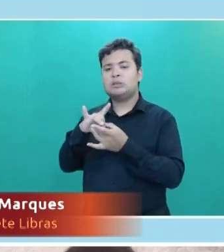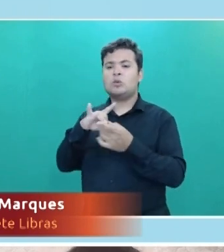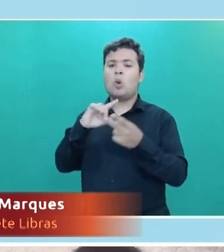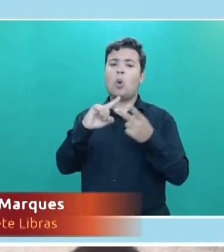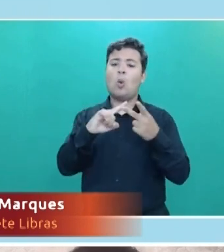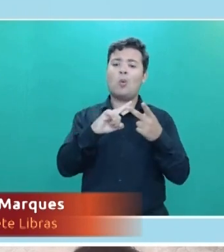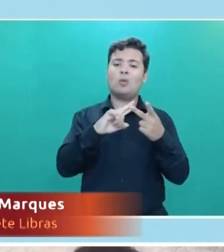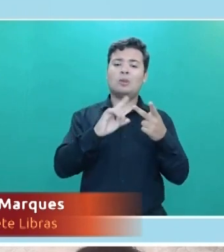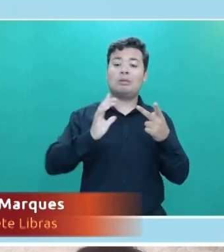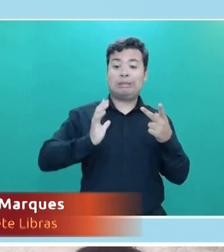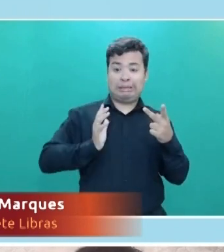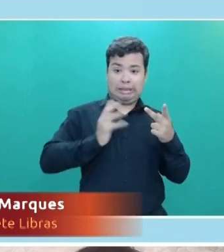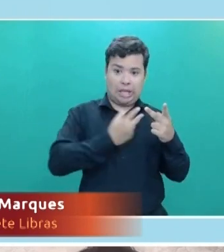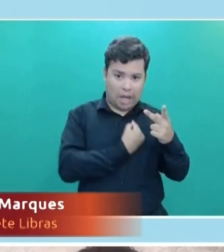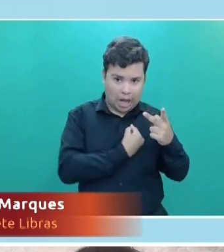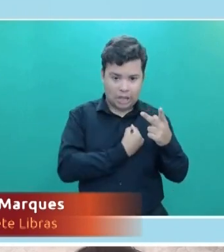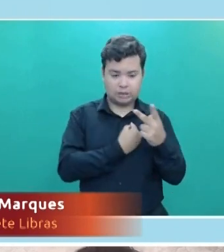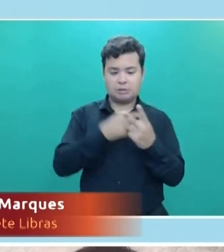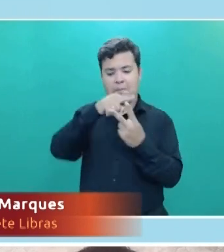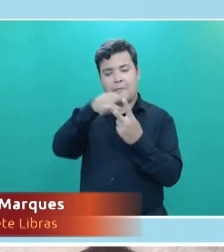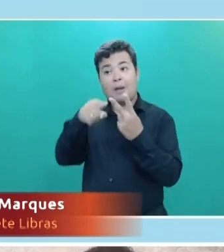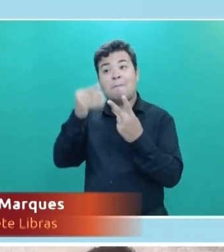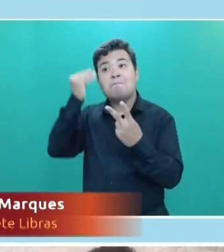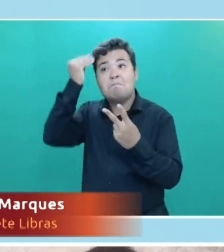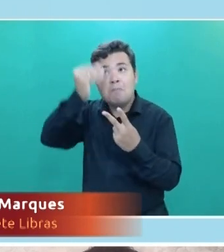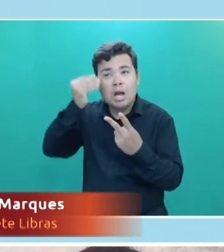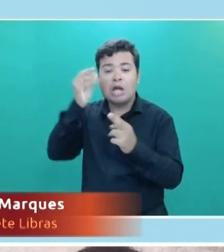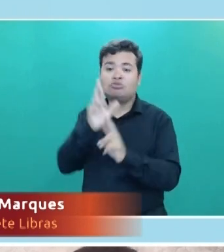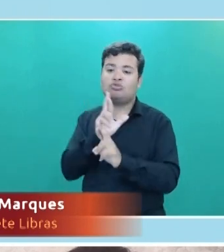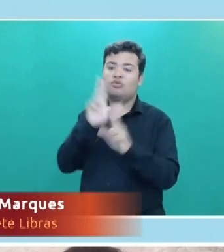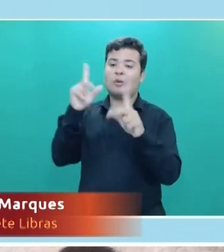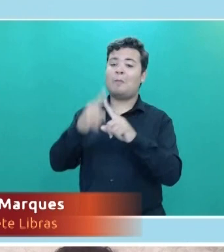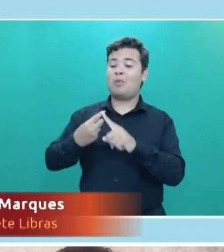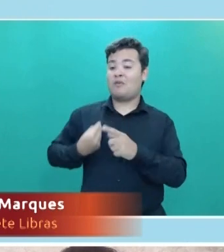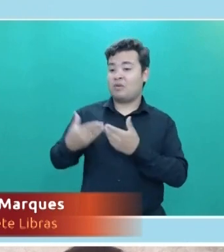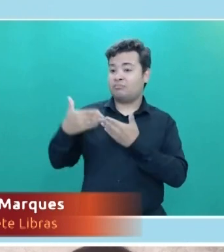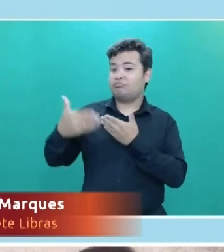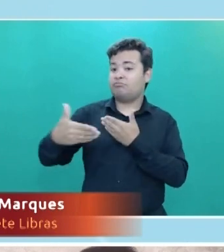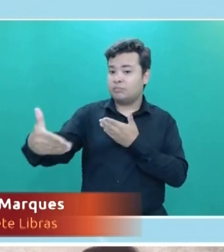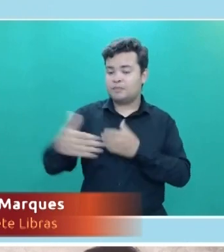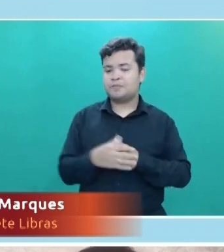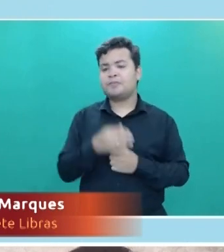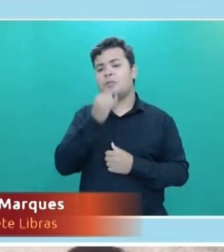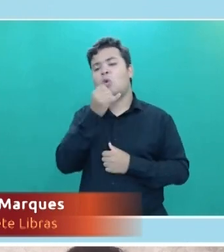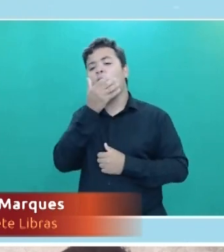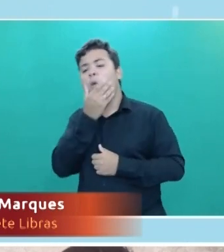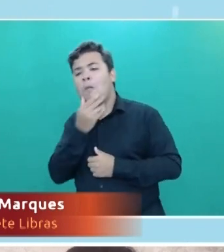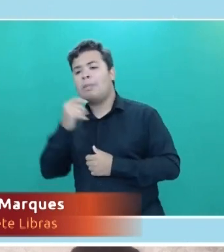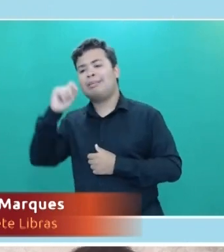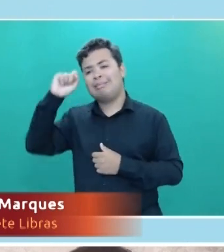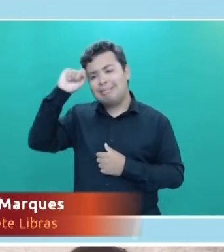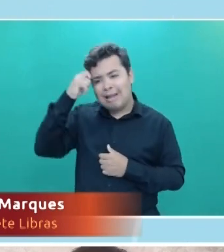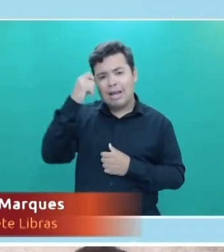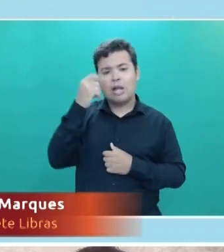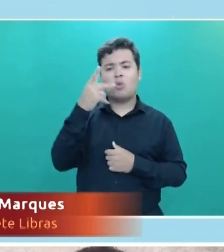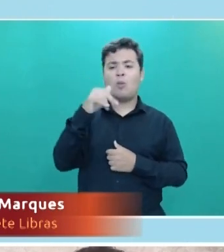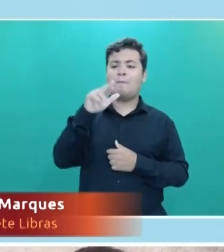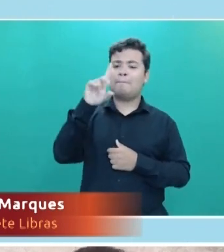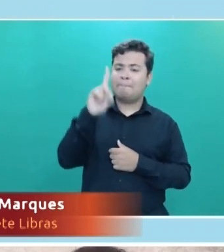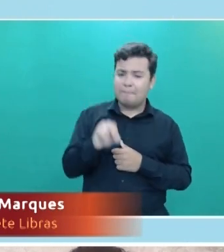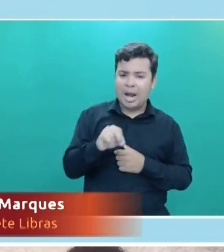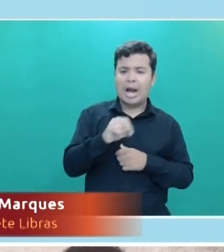é diferente, né, a partir da sua trajetória de vida, de homens brancos, homens negros, homens pardos, homens indígenas, enfim,